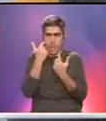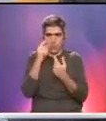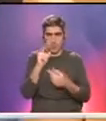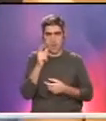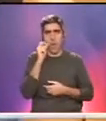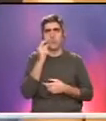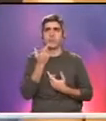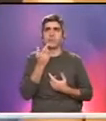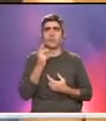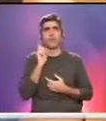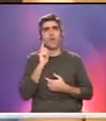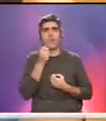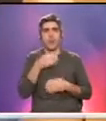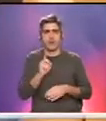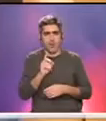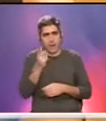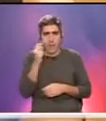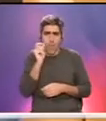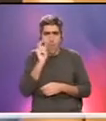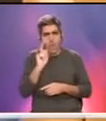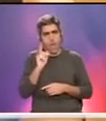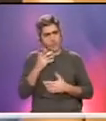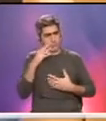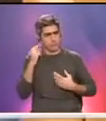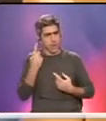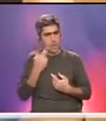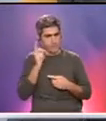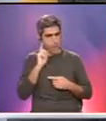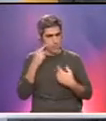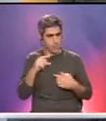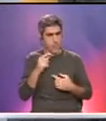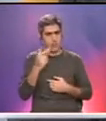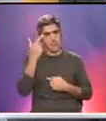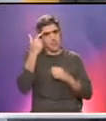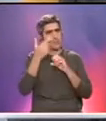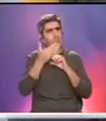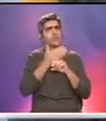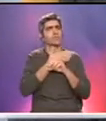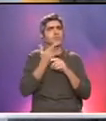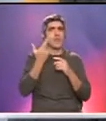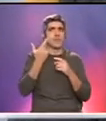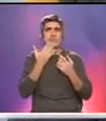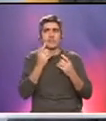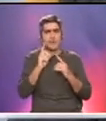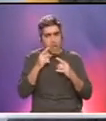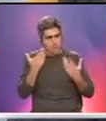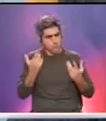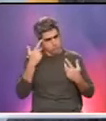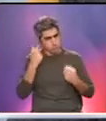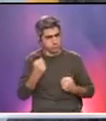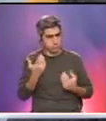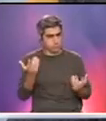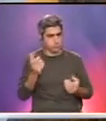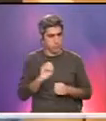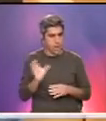isso. Não, antes pelo contrário. Antes pelo é mais, contrário. Antes é pelo mais contrário, homem. É mais. Não tem preconceitos. Medos, não tem medo, claro. E preconceitos. Isto é muito importante. Então vamos à história